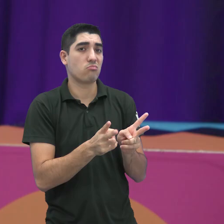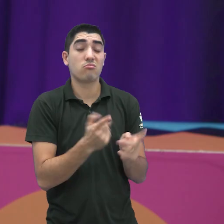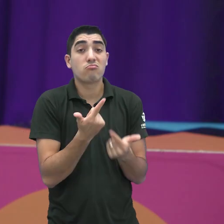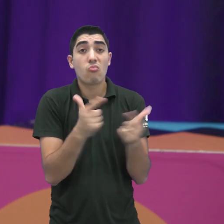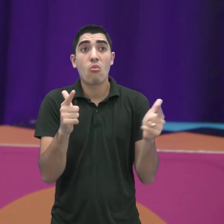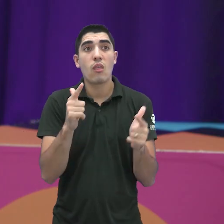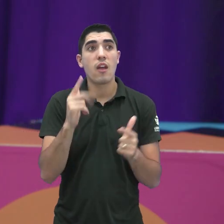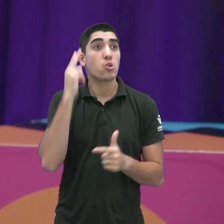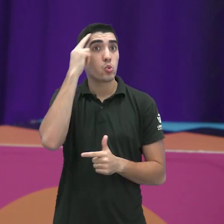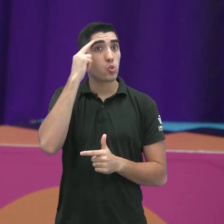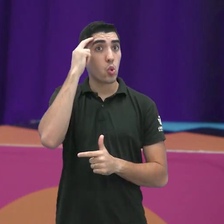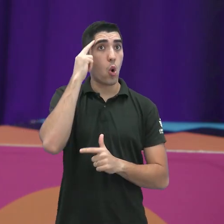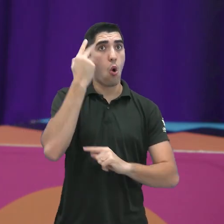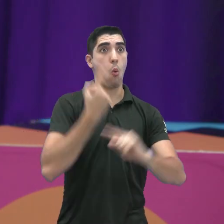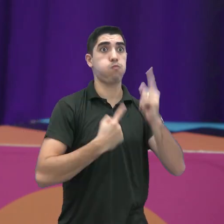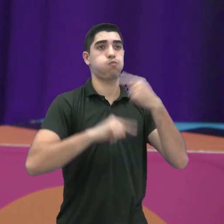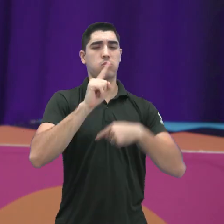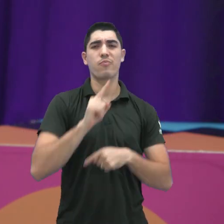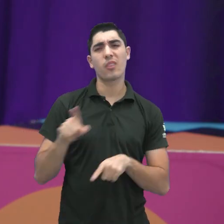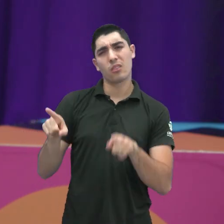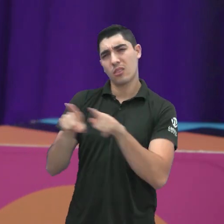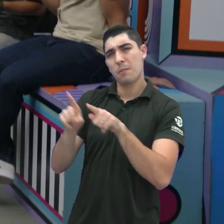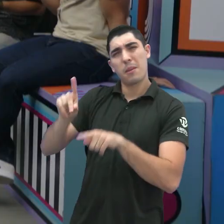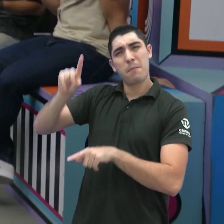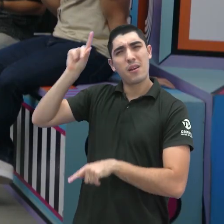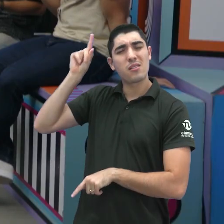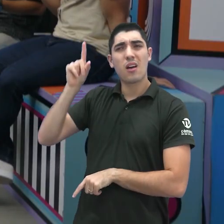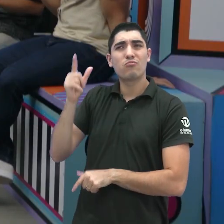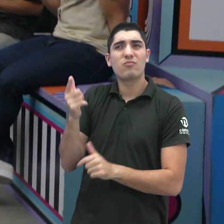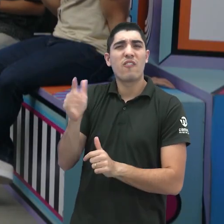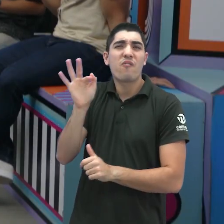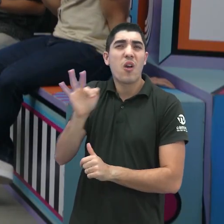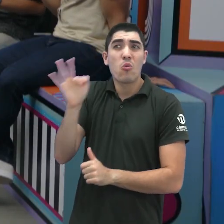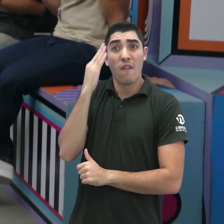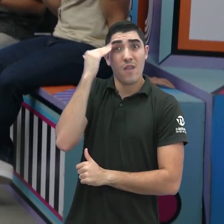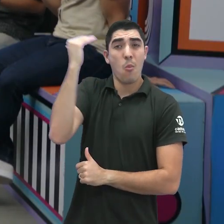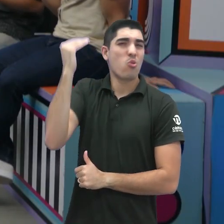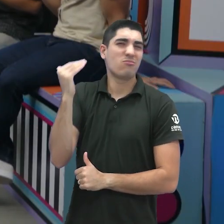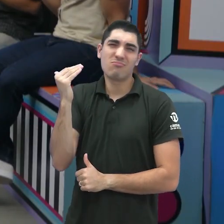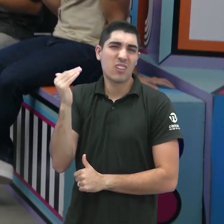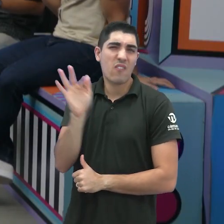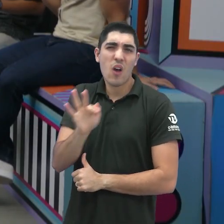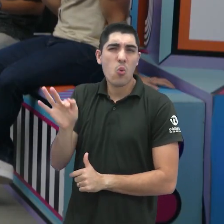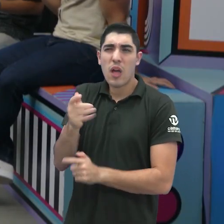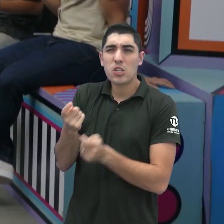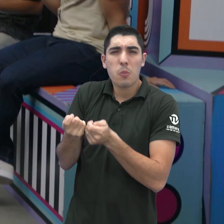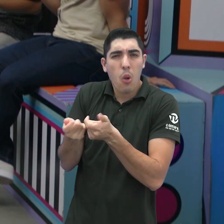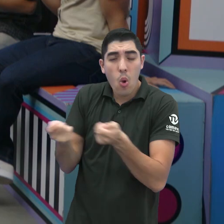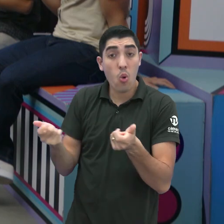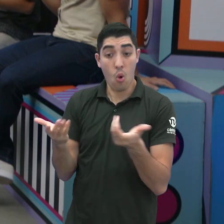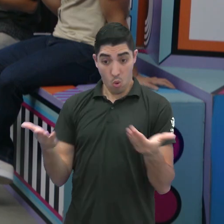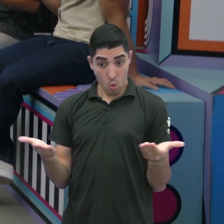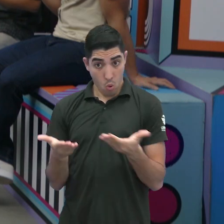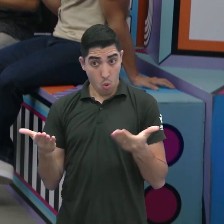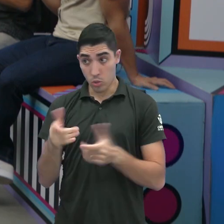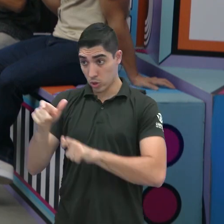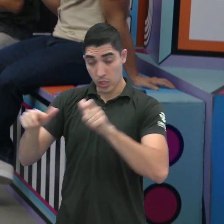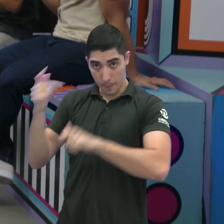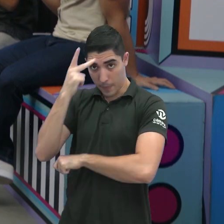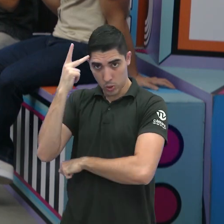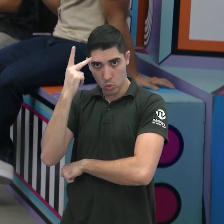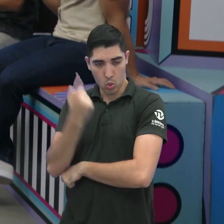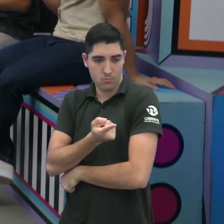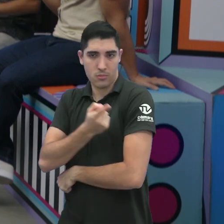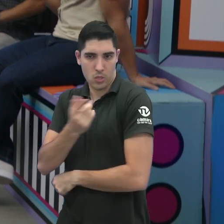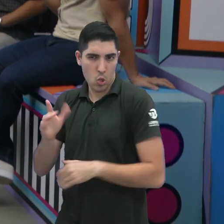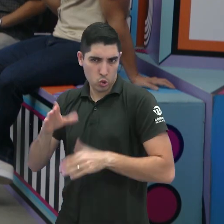perspectiva. As essas faculdades não possibilidades. estavam tão populares Não, também naquela época, né? não. Hoje em dia parece que o jovem já entra no ensino médio já com aquela pressão